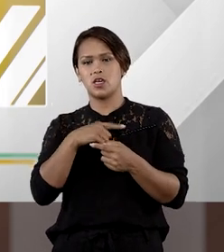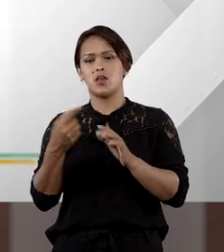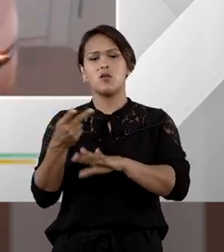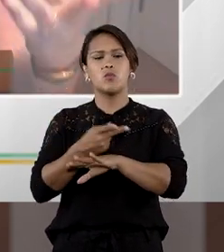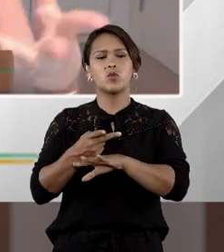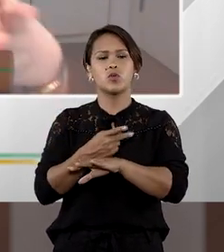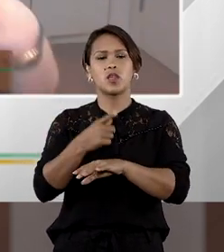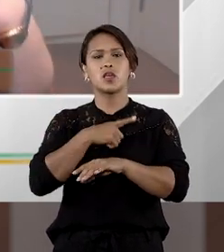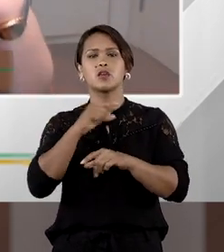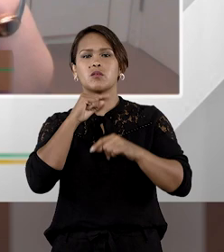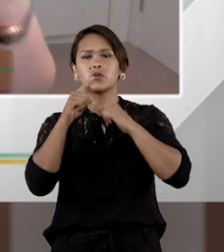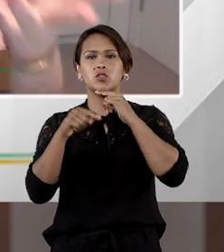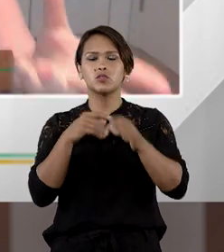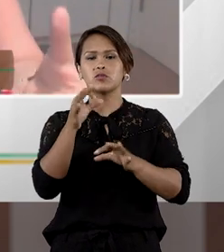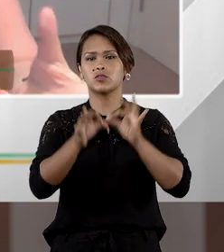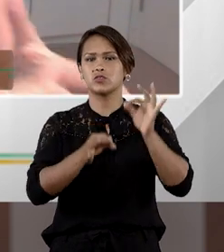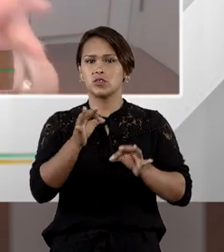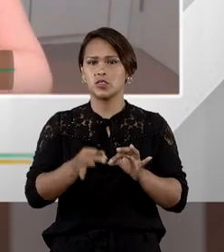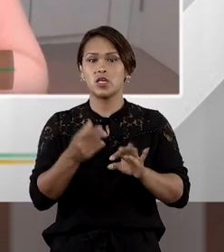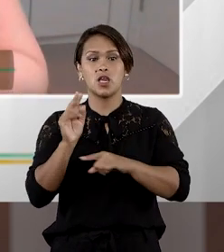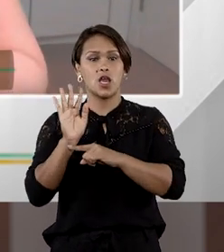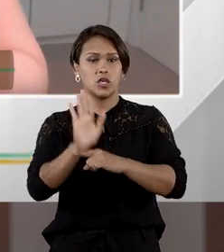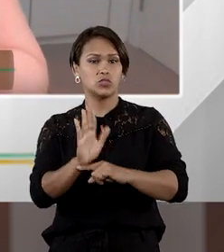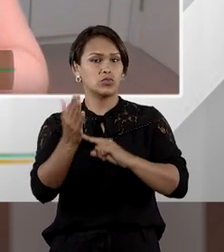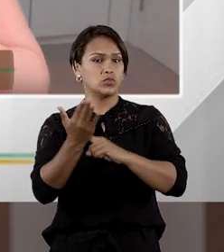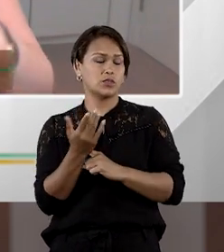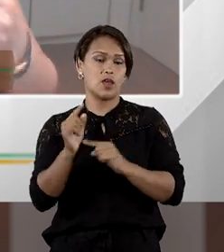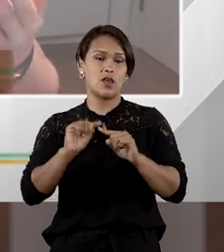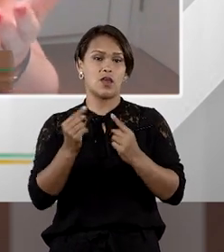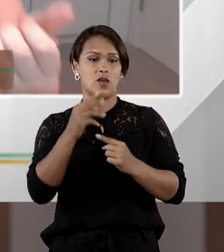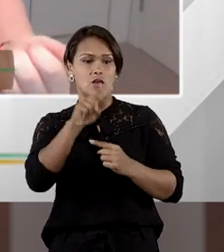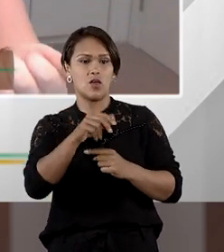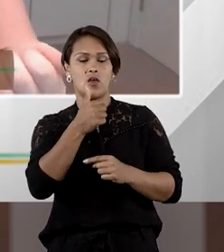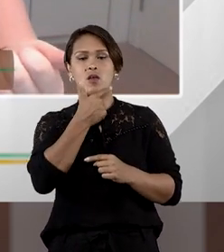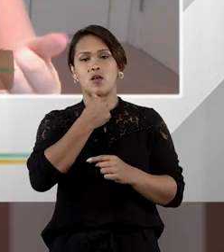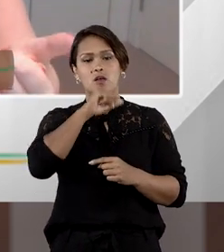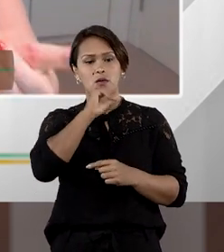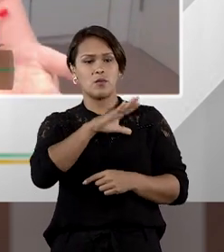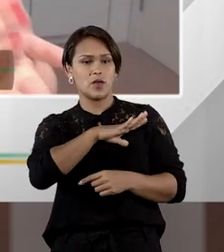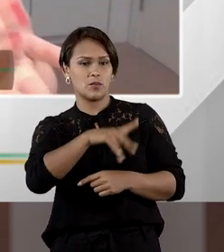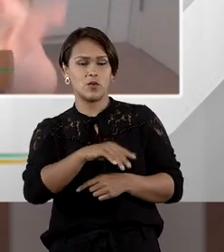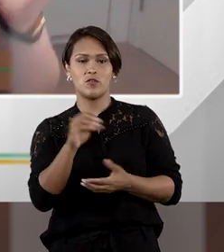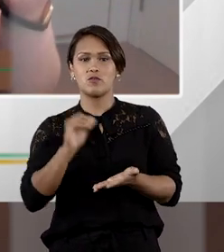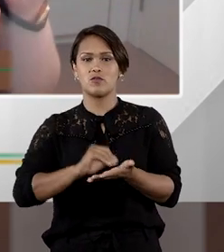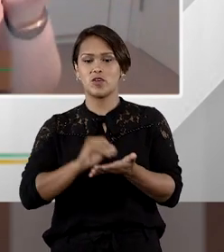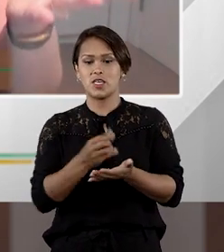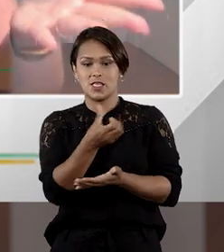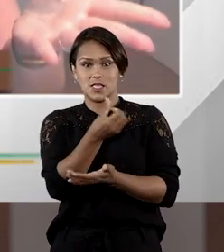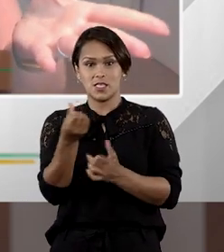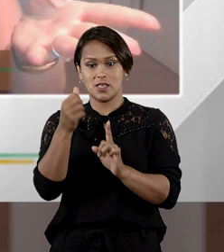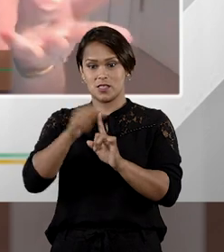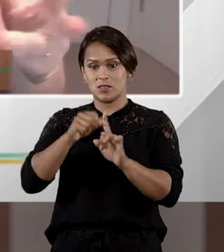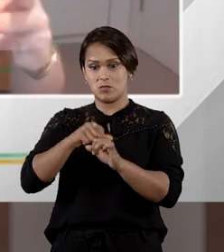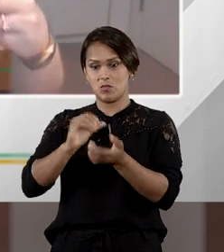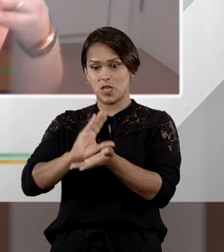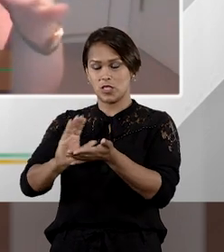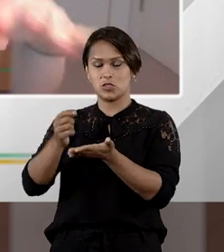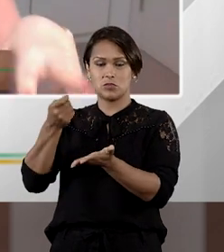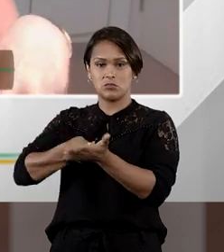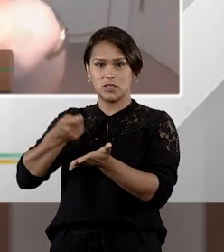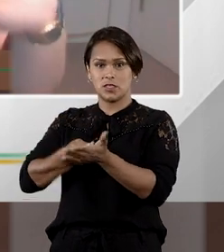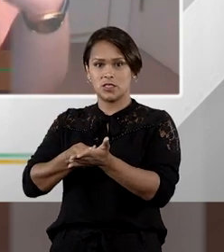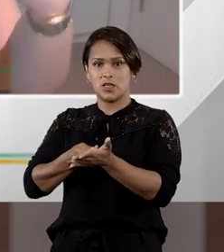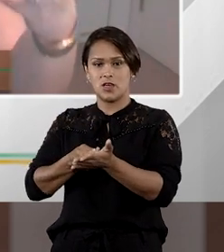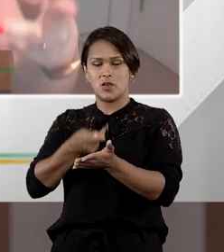procurado por alguém que tem uma dúvida jurídica, você está tentando ajudar, ela fala, olha, o pai do meu filho está devendo 6 meses de pensão,